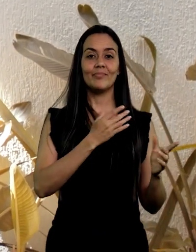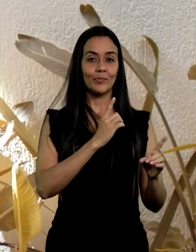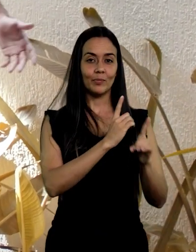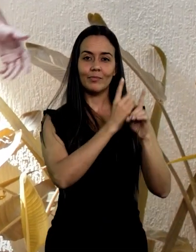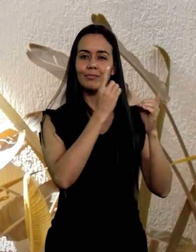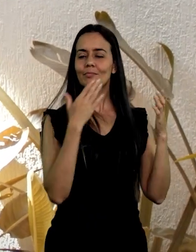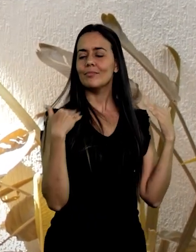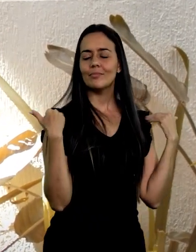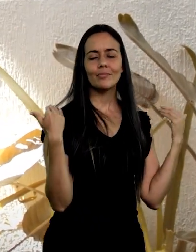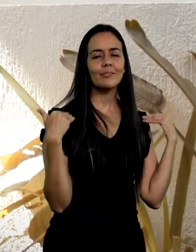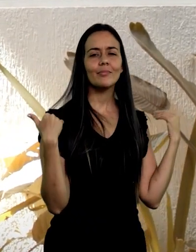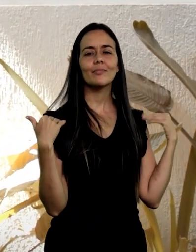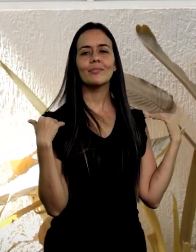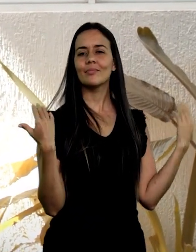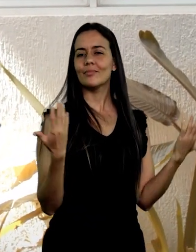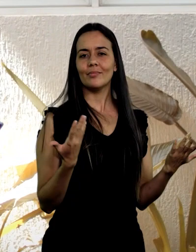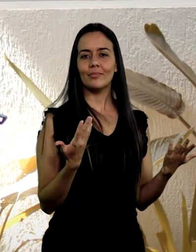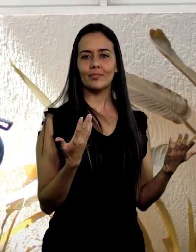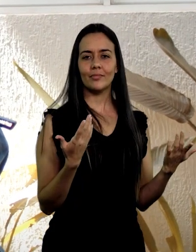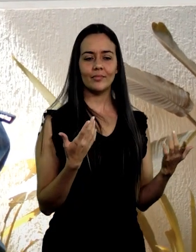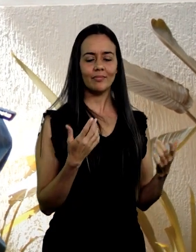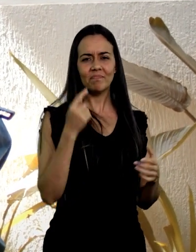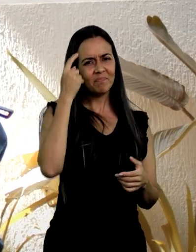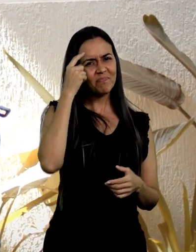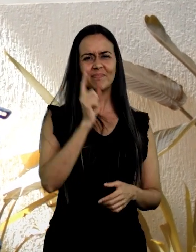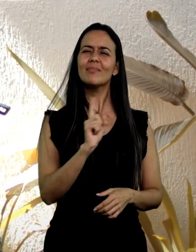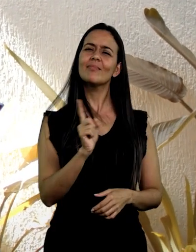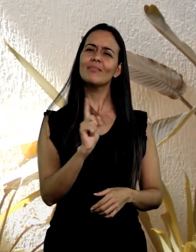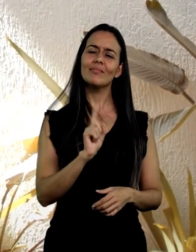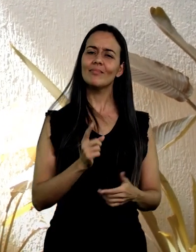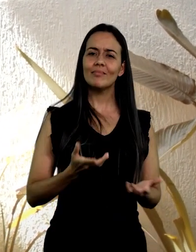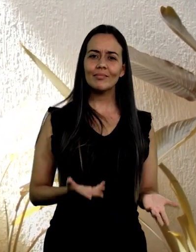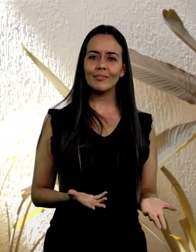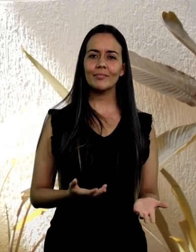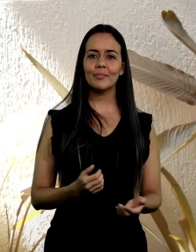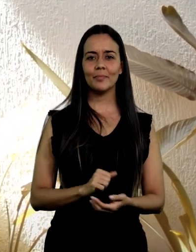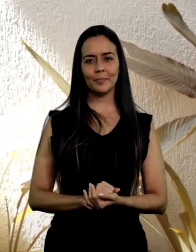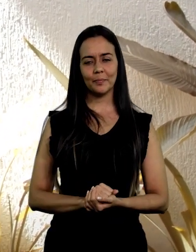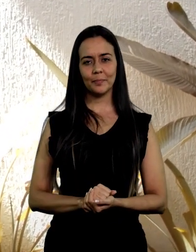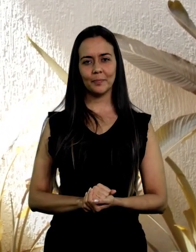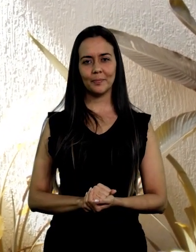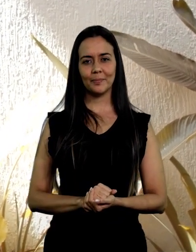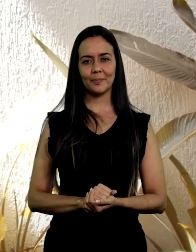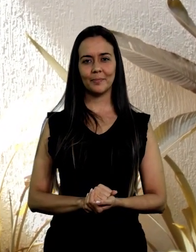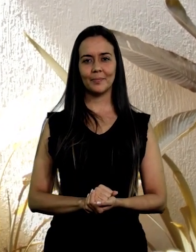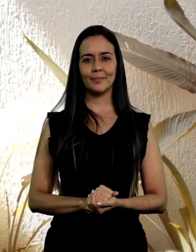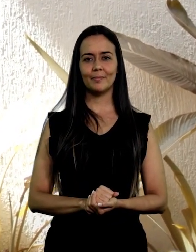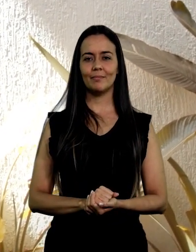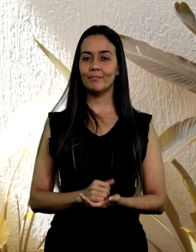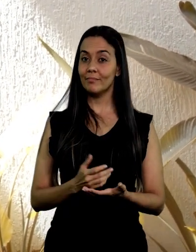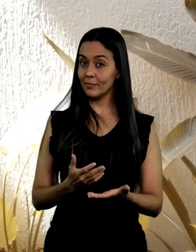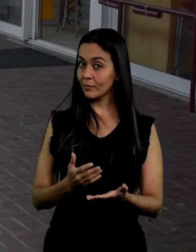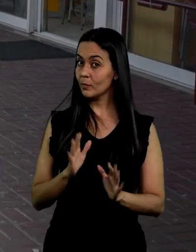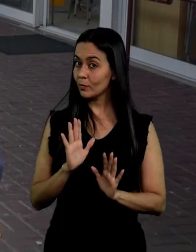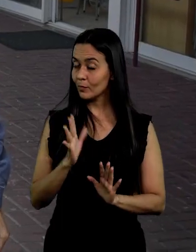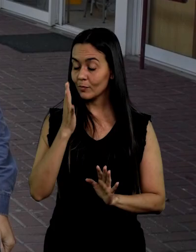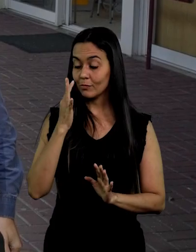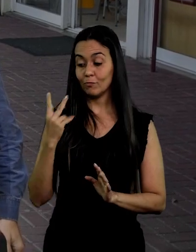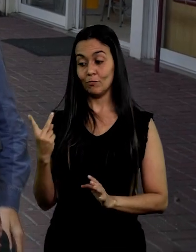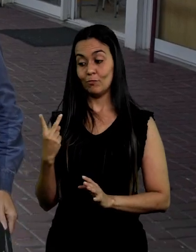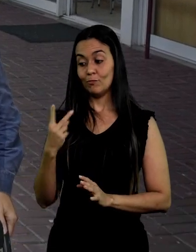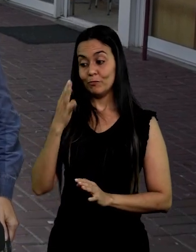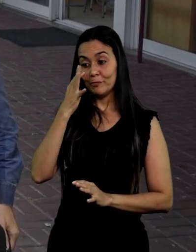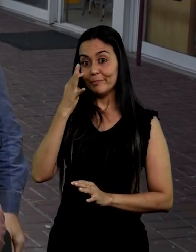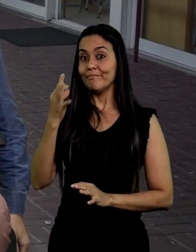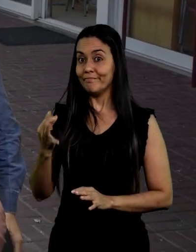do palhaço. Né? Por que isso não bastava para a gente se encontrar? Sim. Que serviu pelo menos para a gente